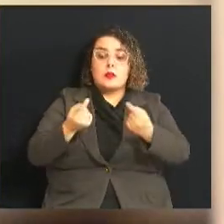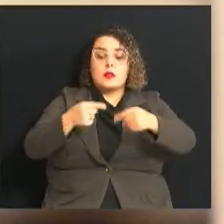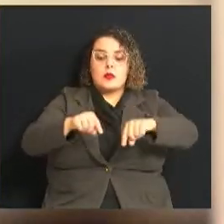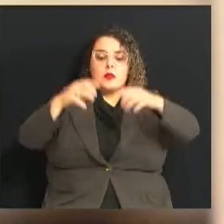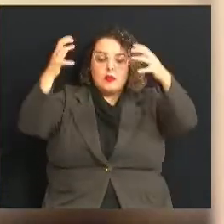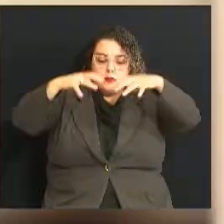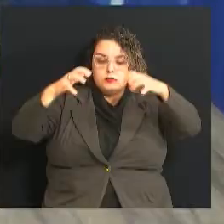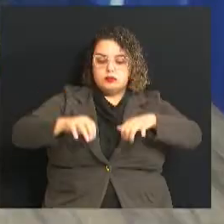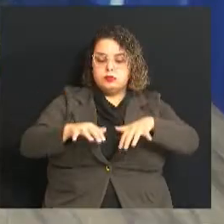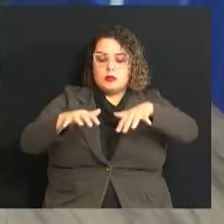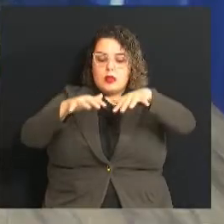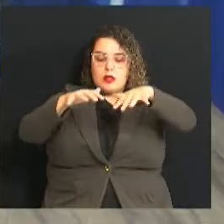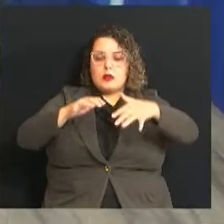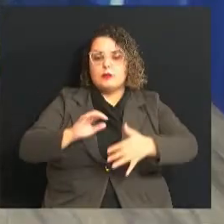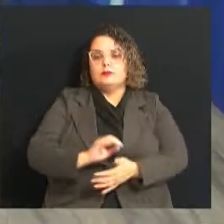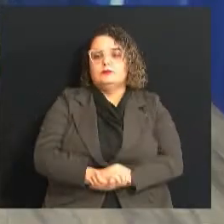enchentes.